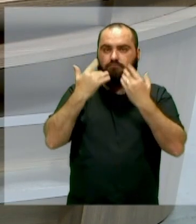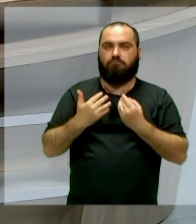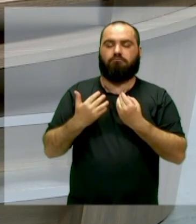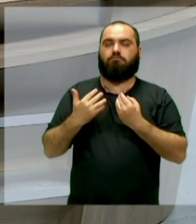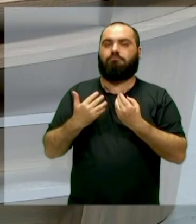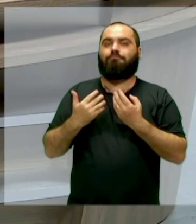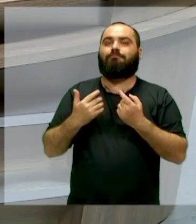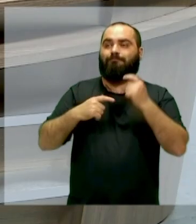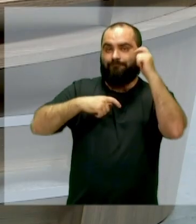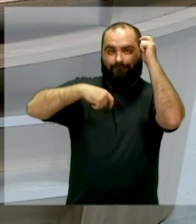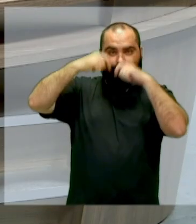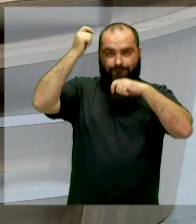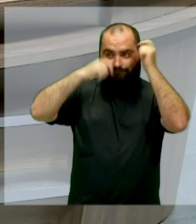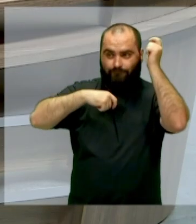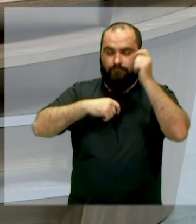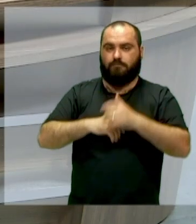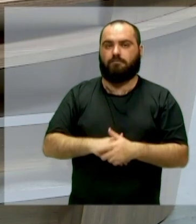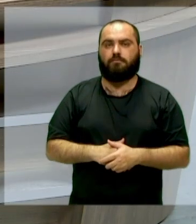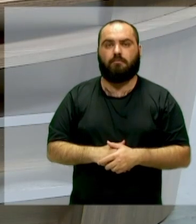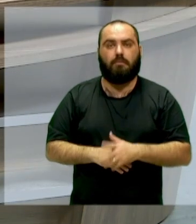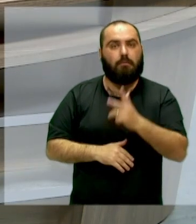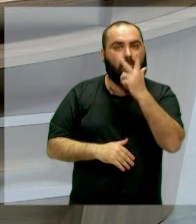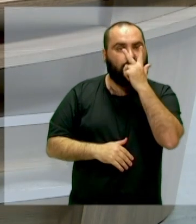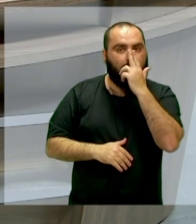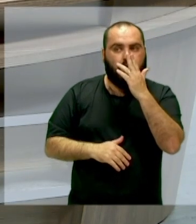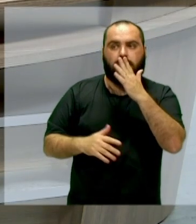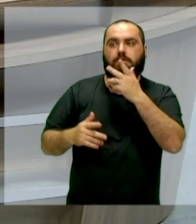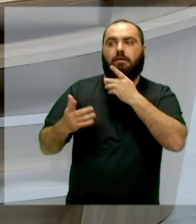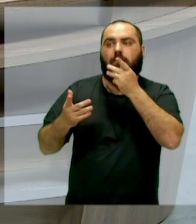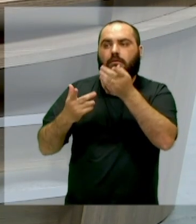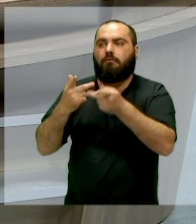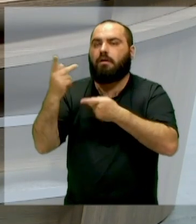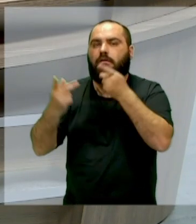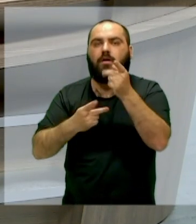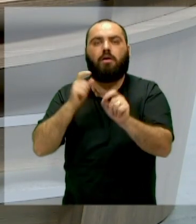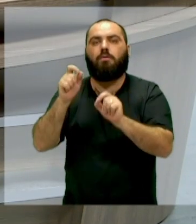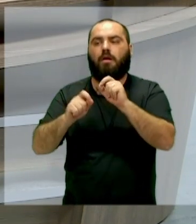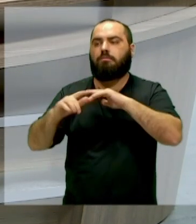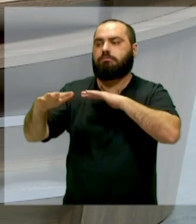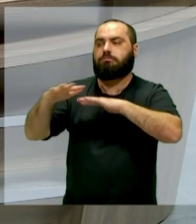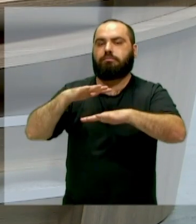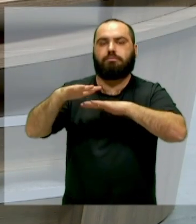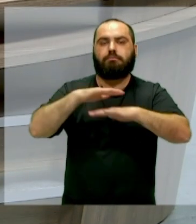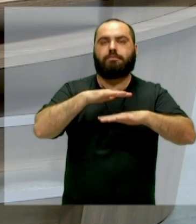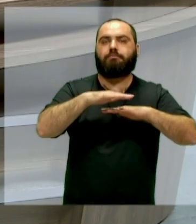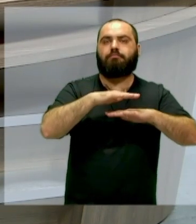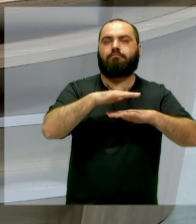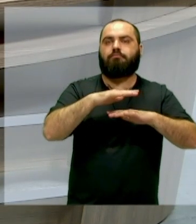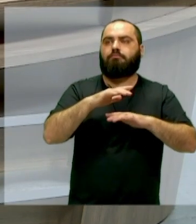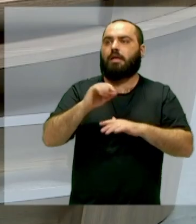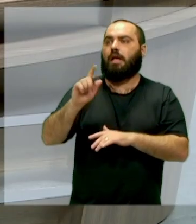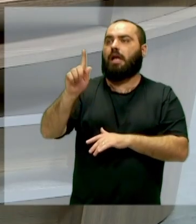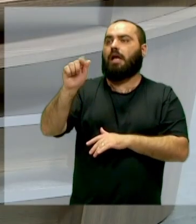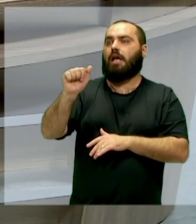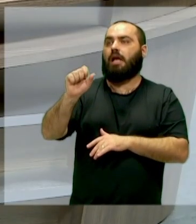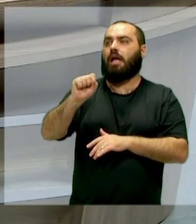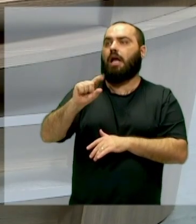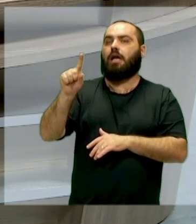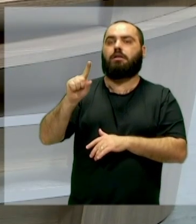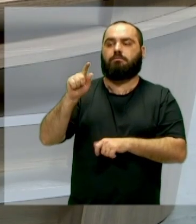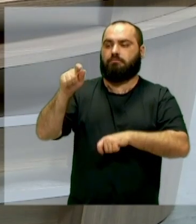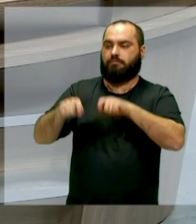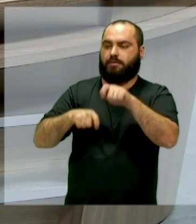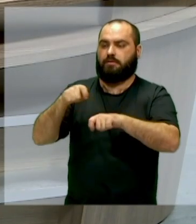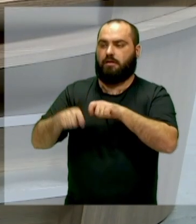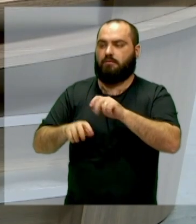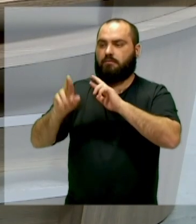a falar Tá talvez até de mobilidade urbana né A questão de emissão de gases quando a gente anda de bike é diferente quando a gente